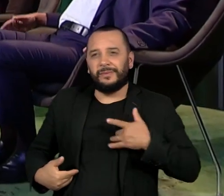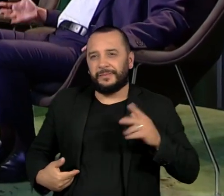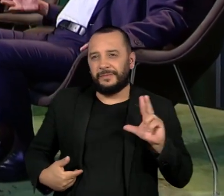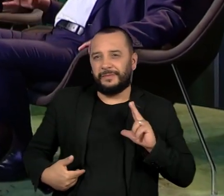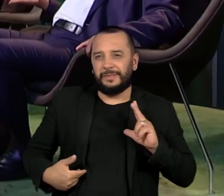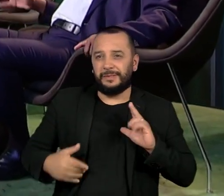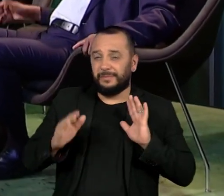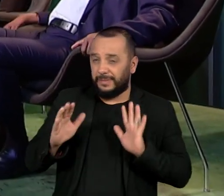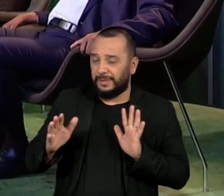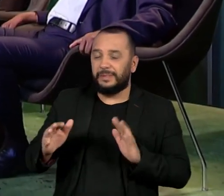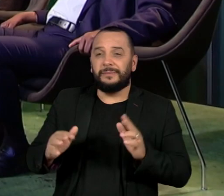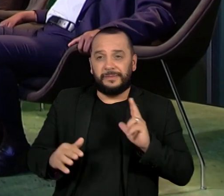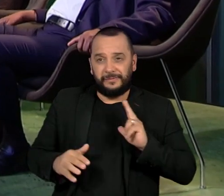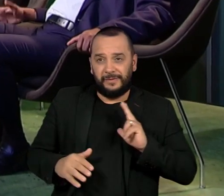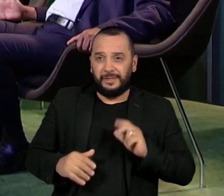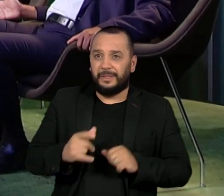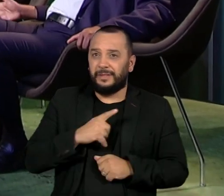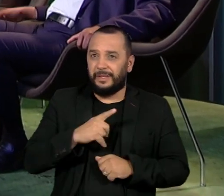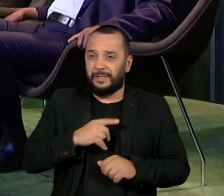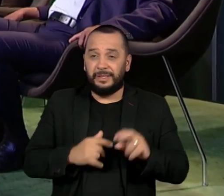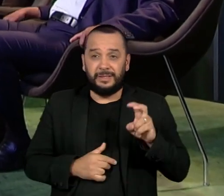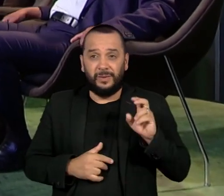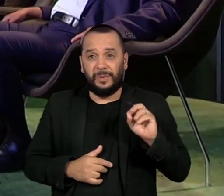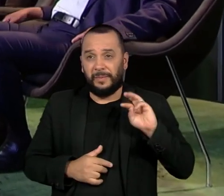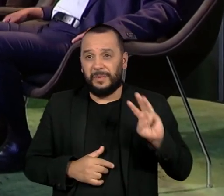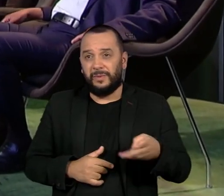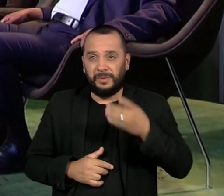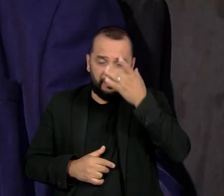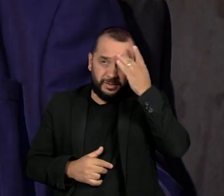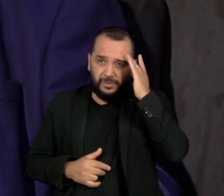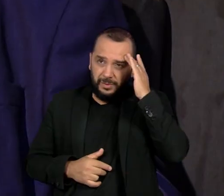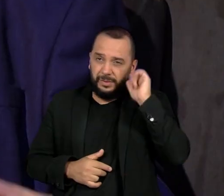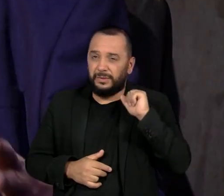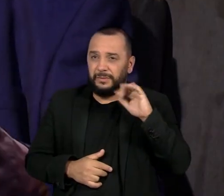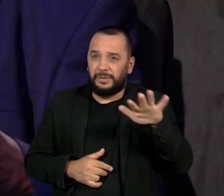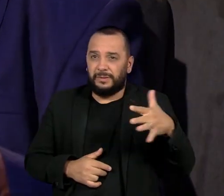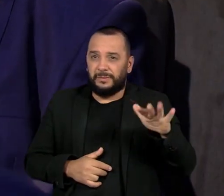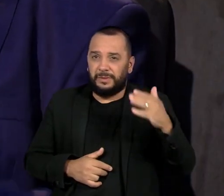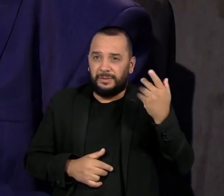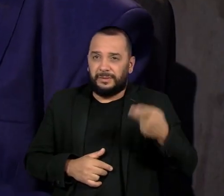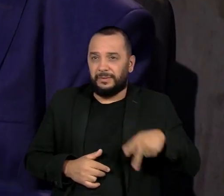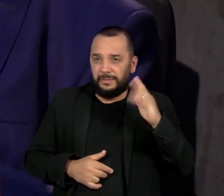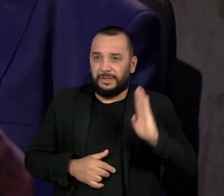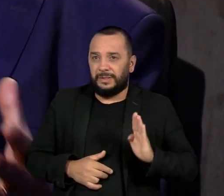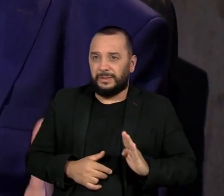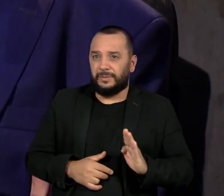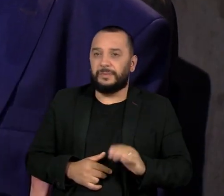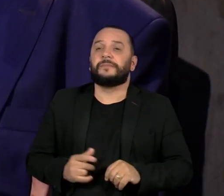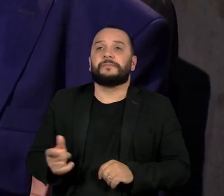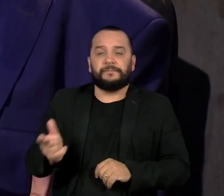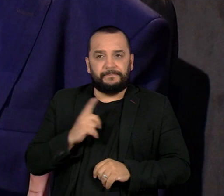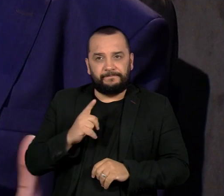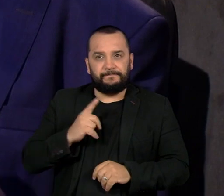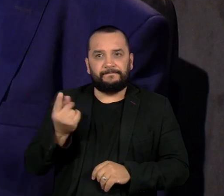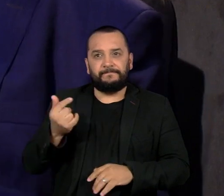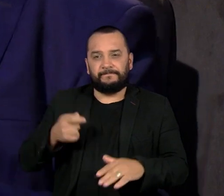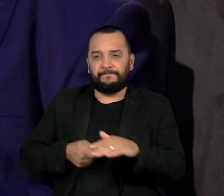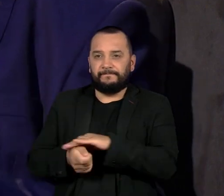privada corresponde aí mais ou menos a 50 milhões de brasileiros, né? Então, ao mesmo tempo que nós temos